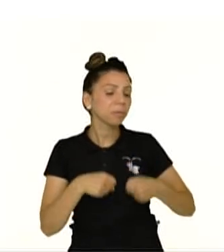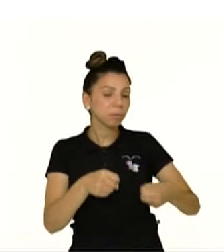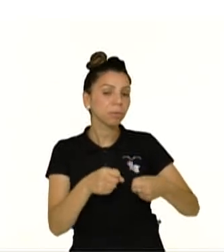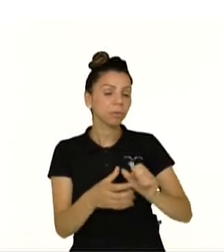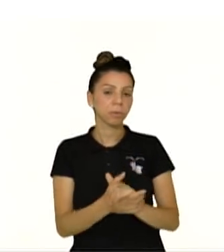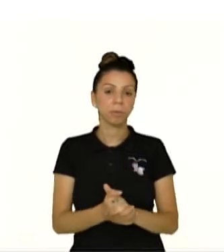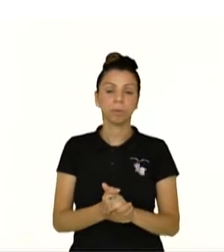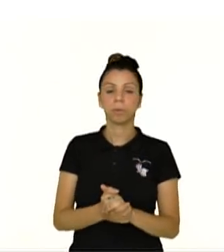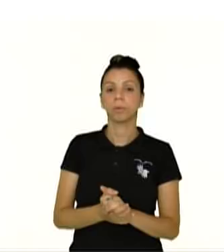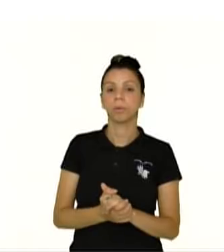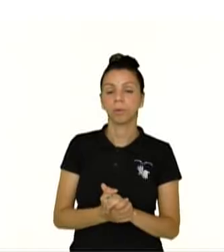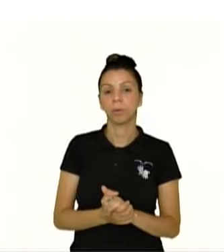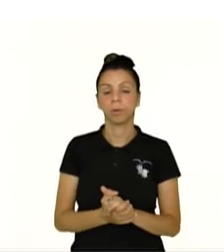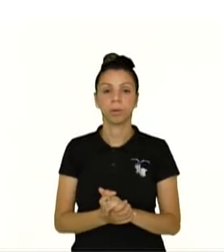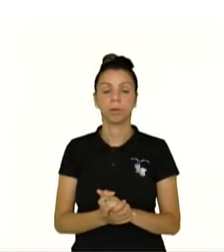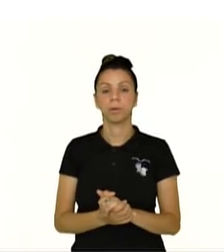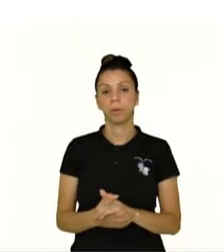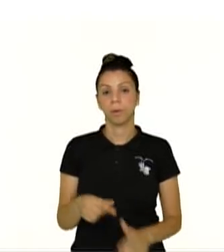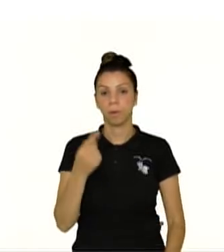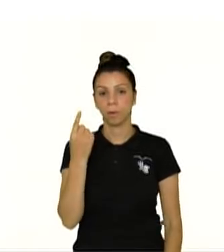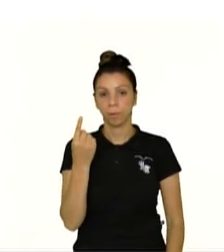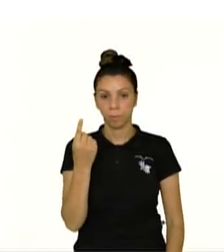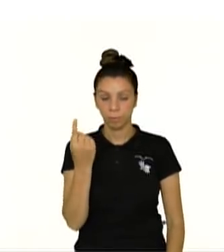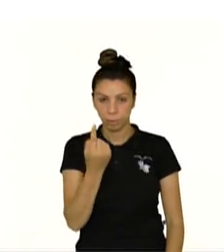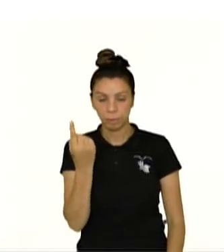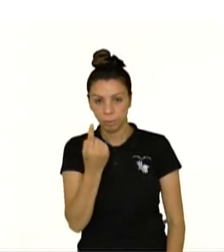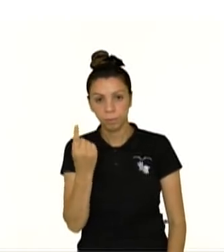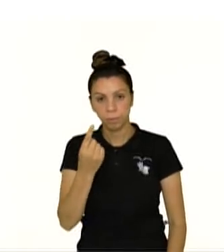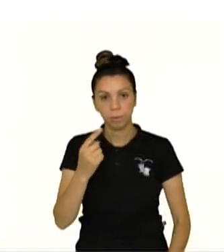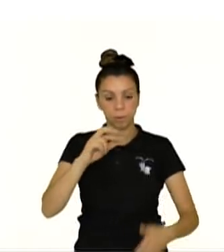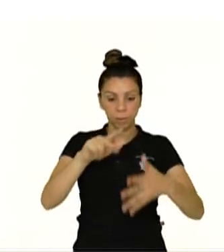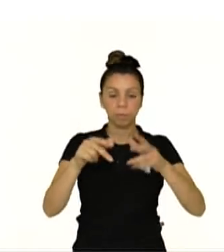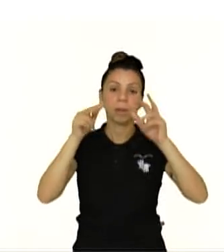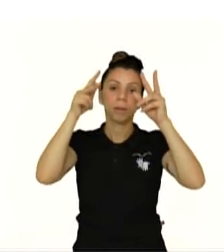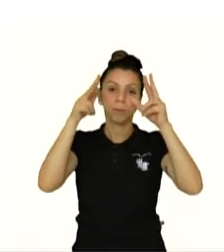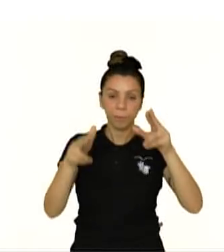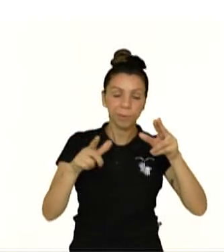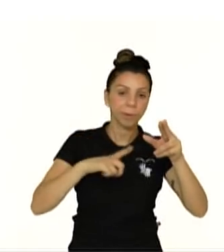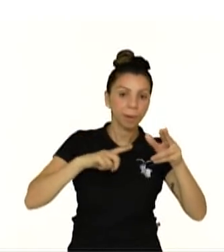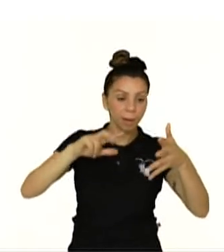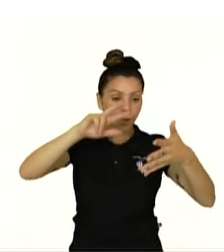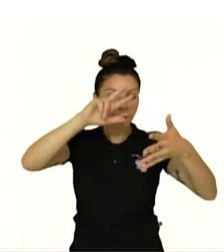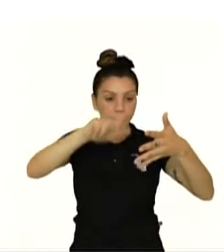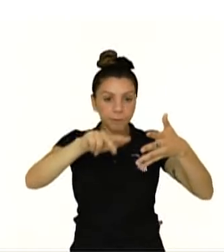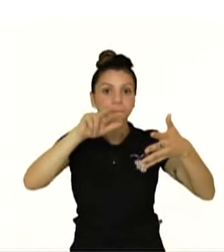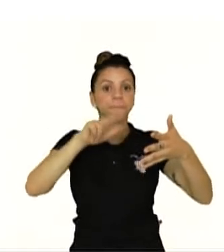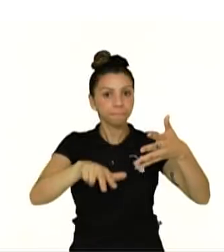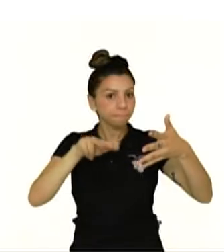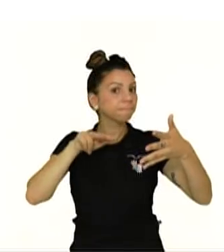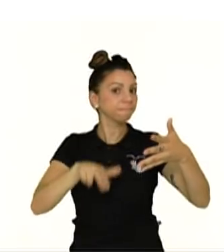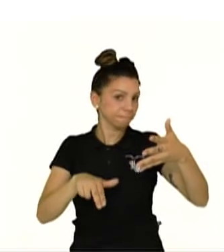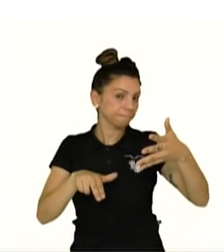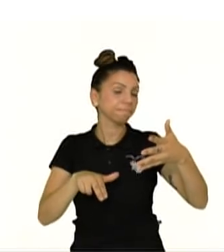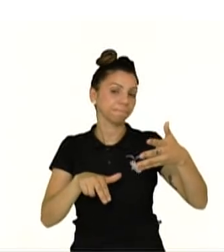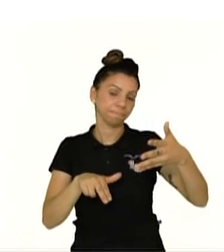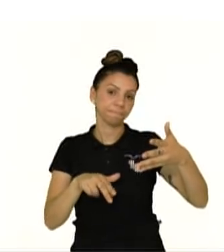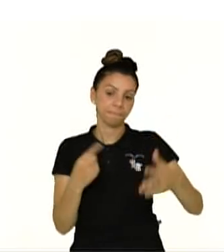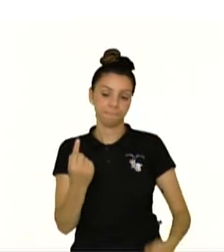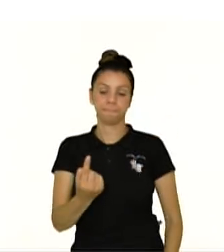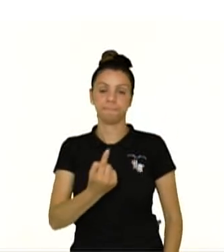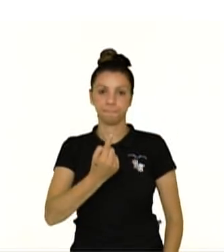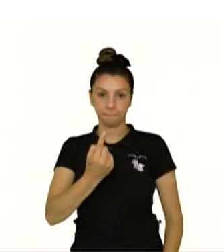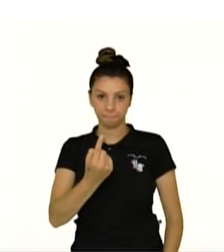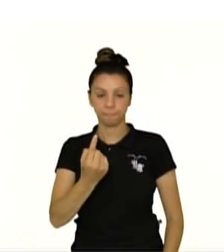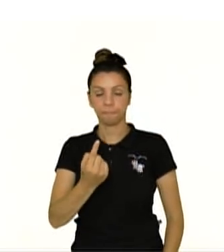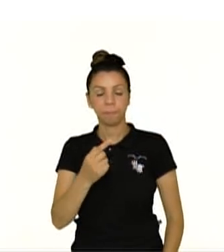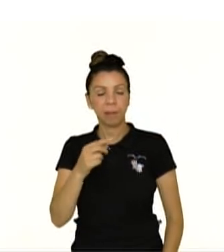os indivíduos de uma mesma espécie, ainda que possuam diferenças, ainda que esses indivíduos não